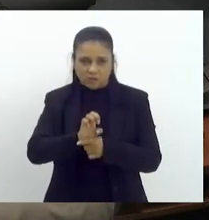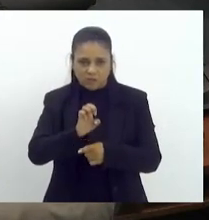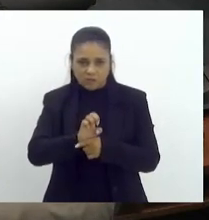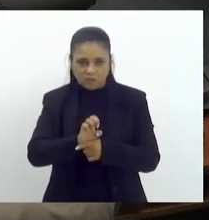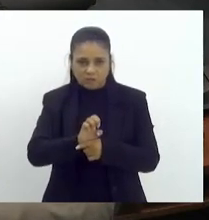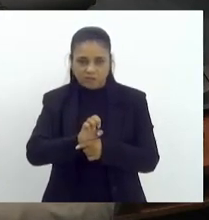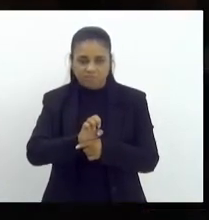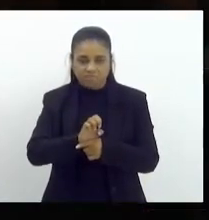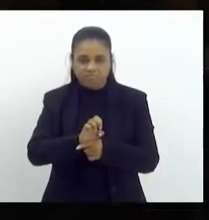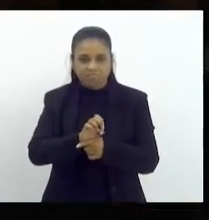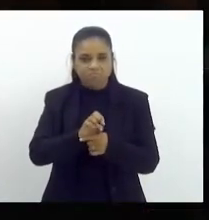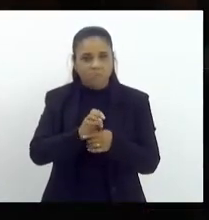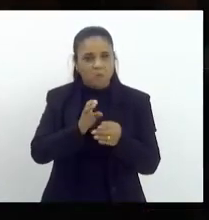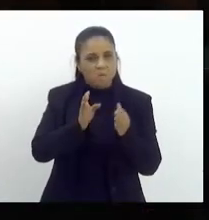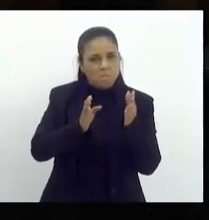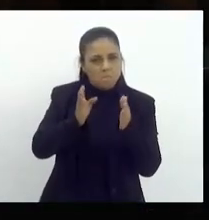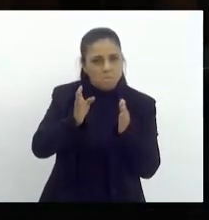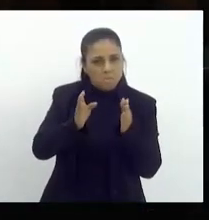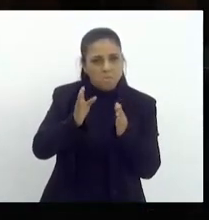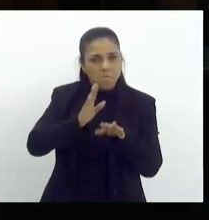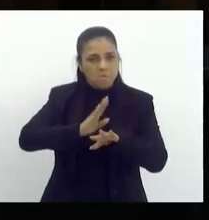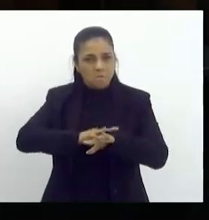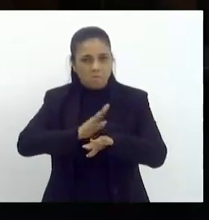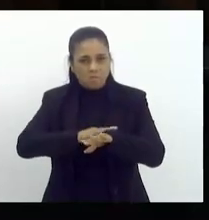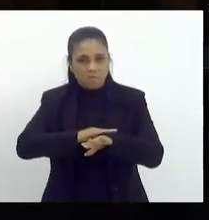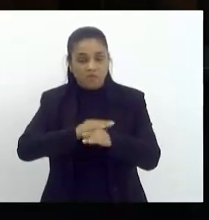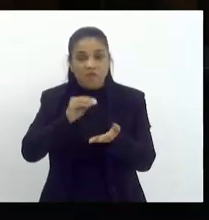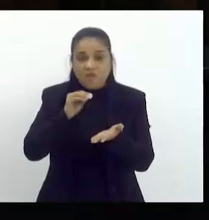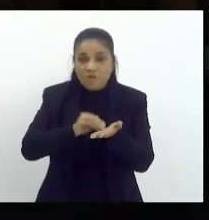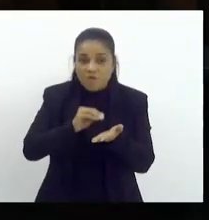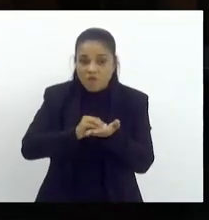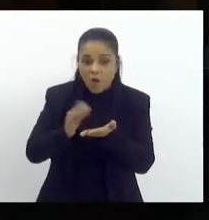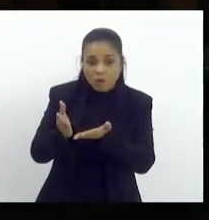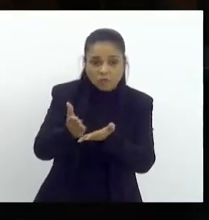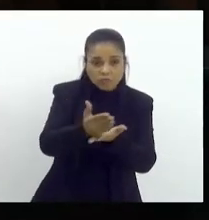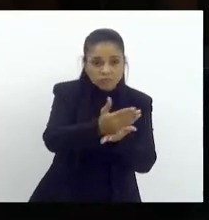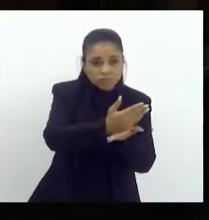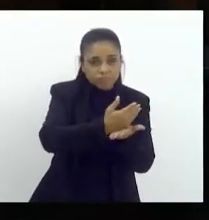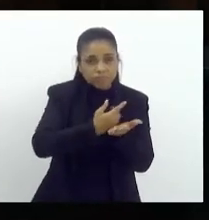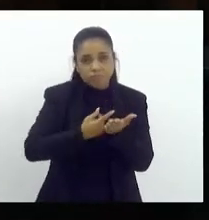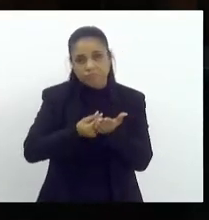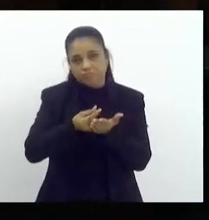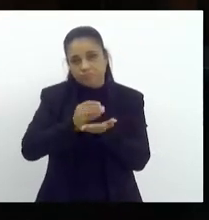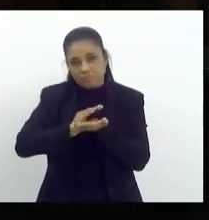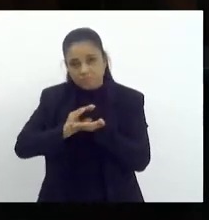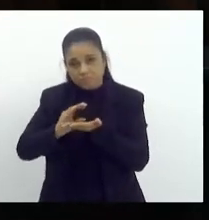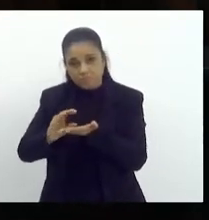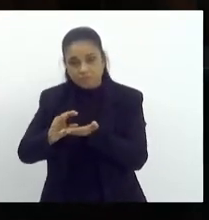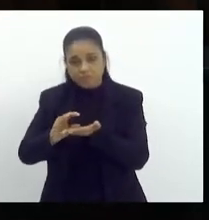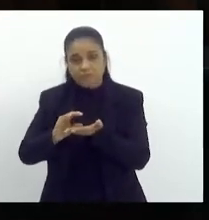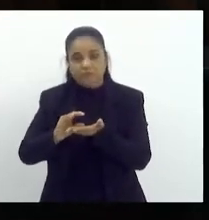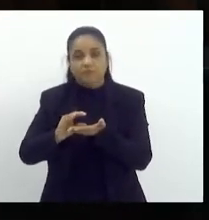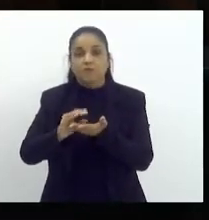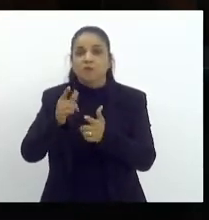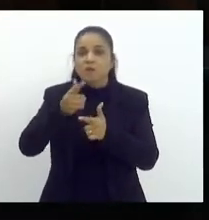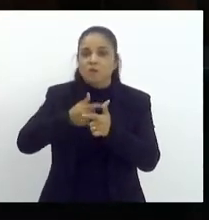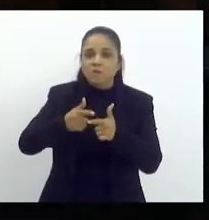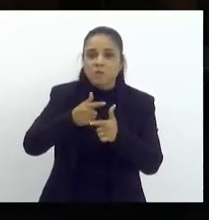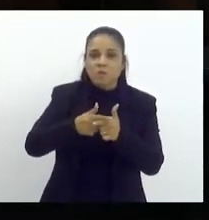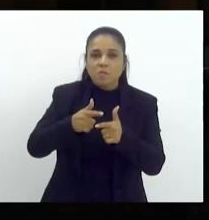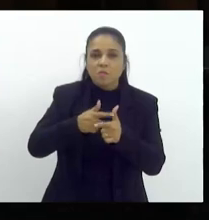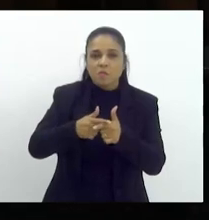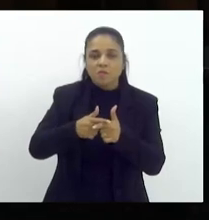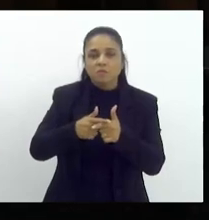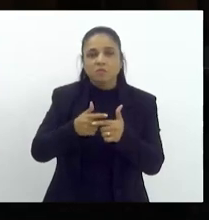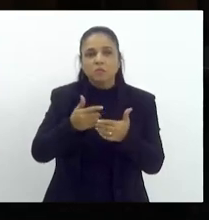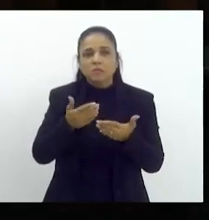em que a gente fala da falta de arrecadação de recurso fala do problema do equilíbrio